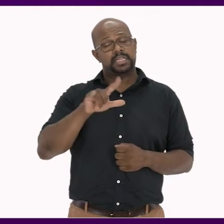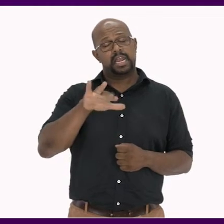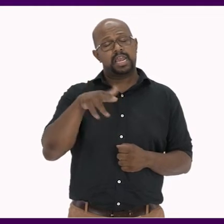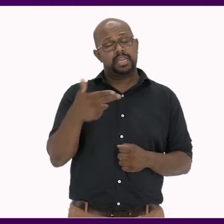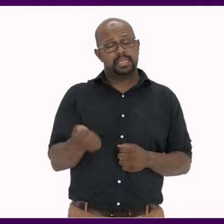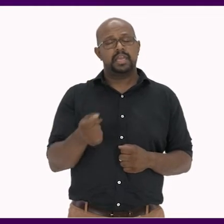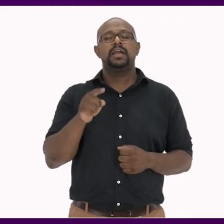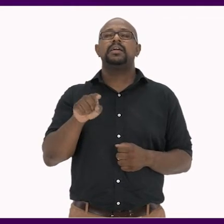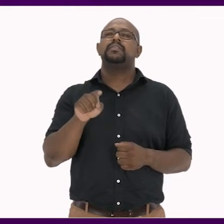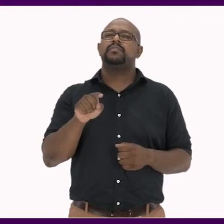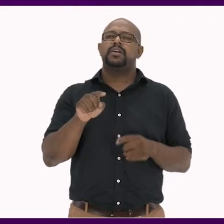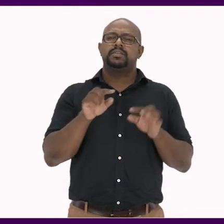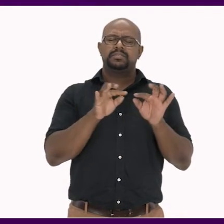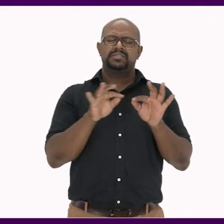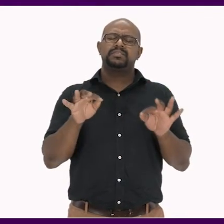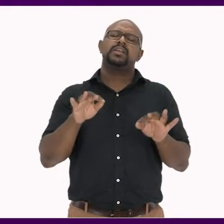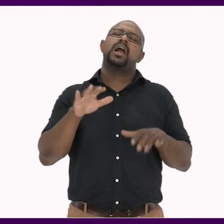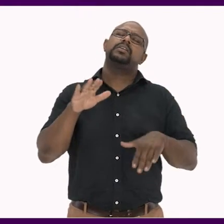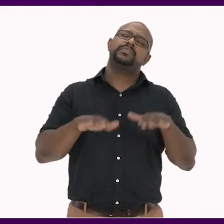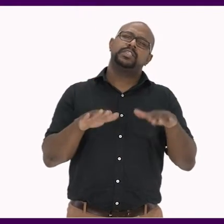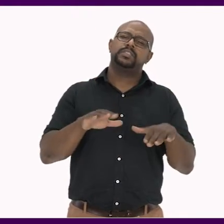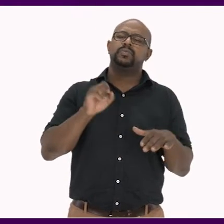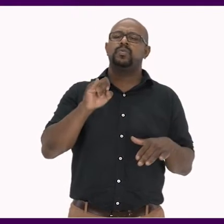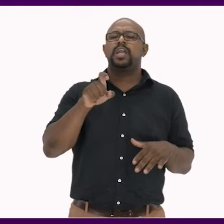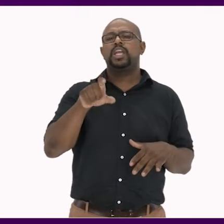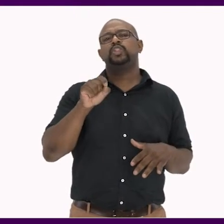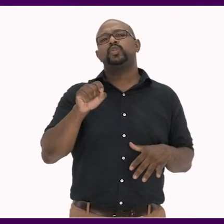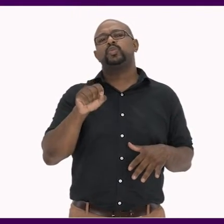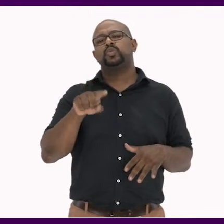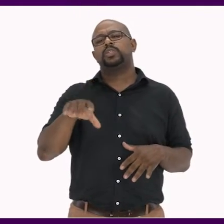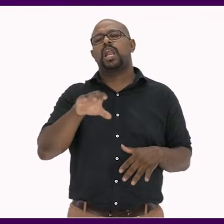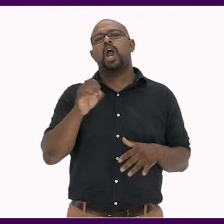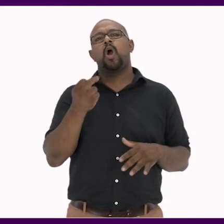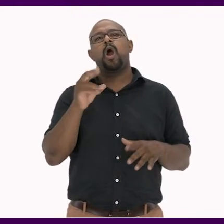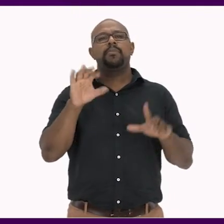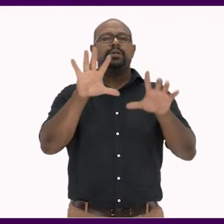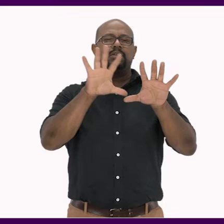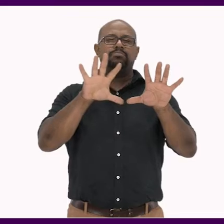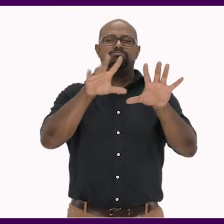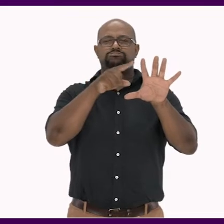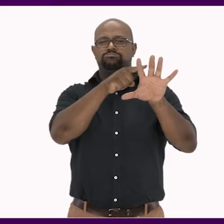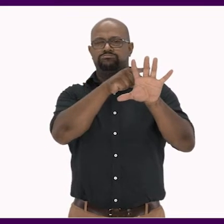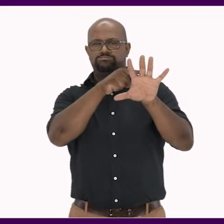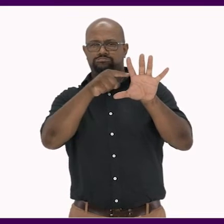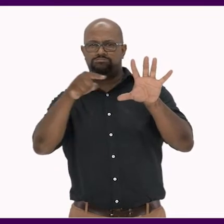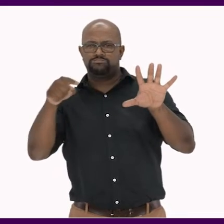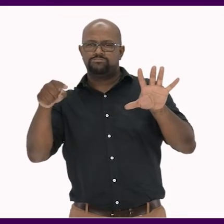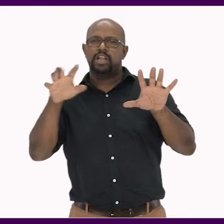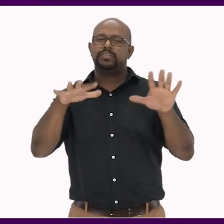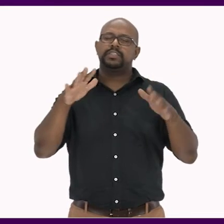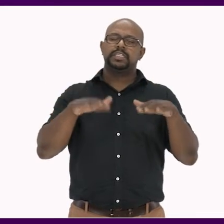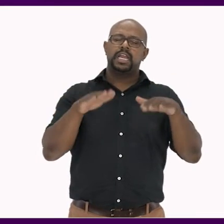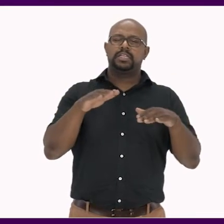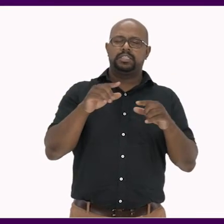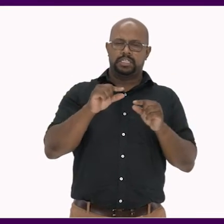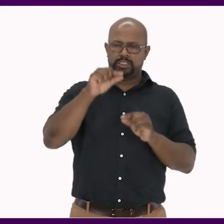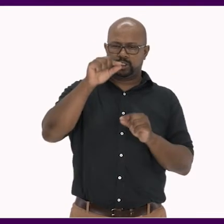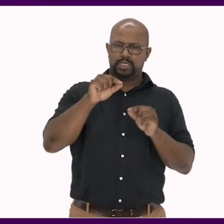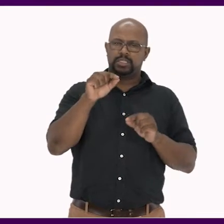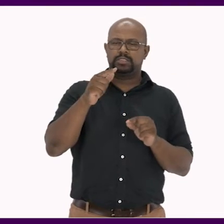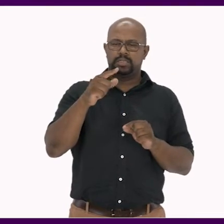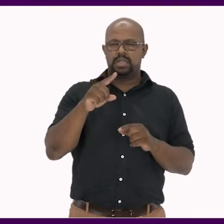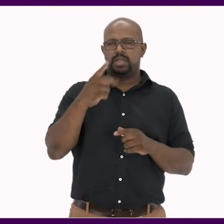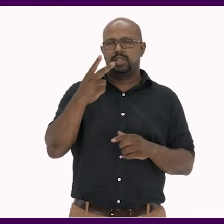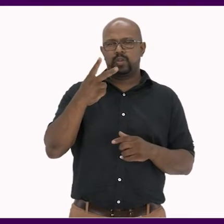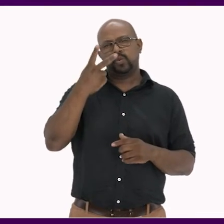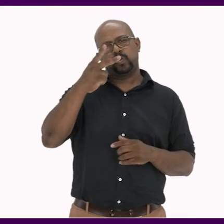Essa linha de eixo passa, ora, no eixo da obra, ora ela passa entre a distância entre uma